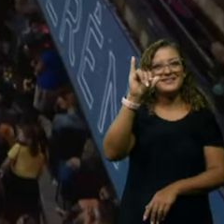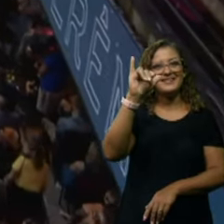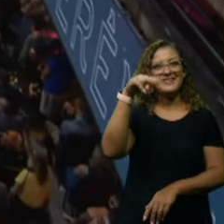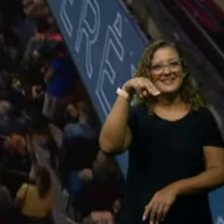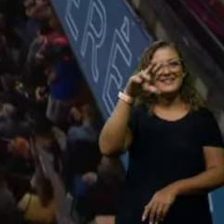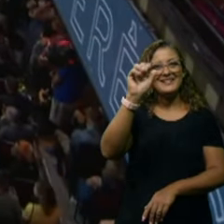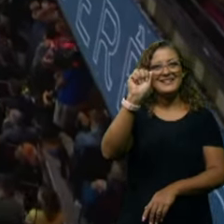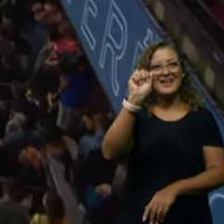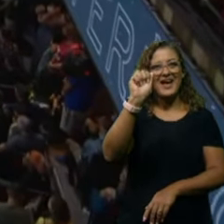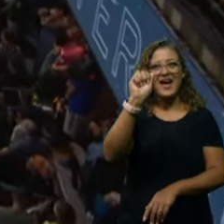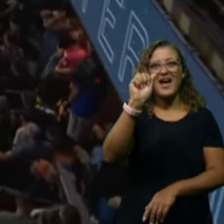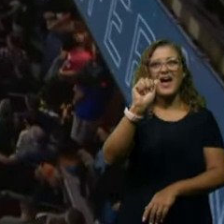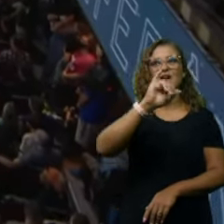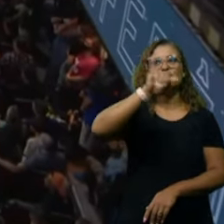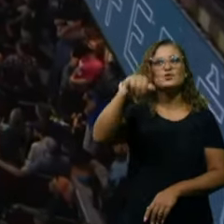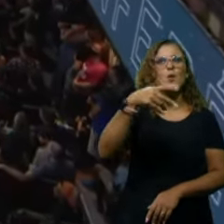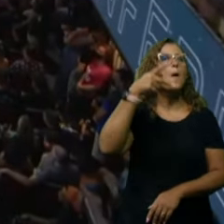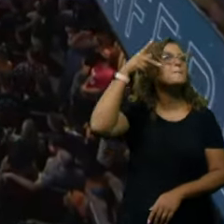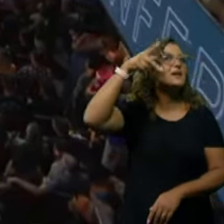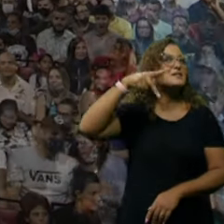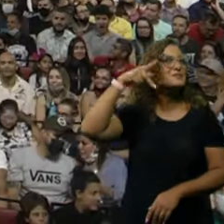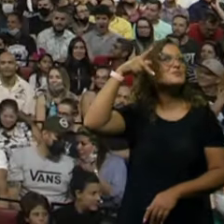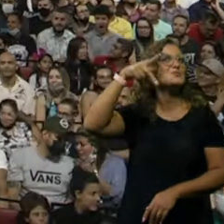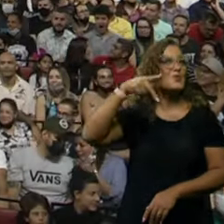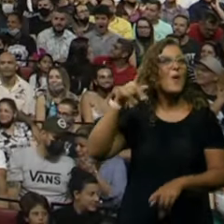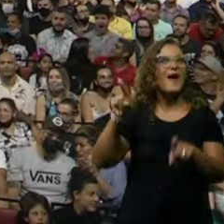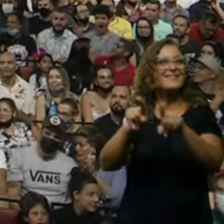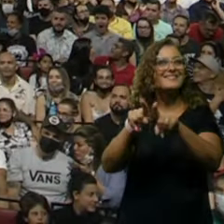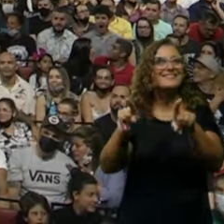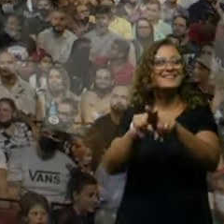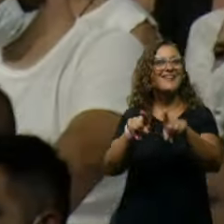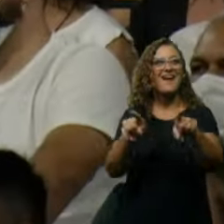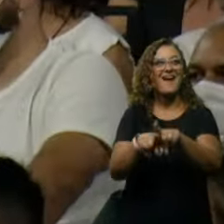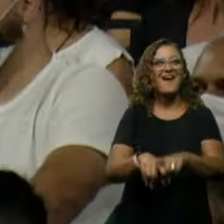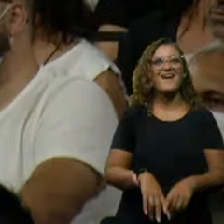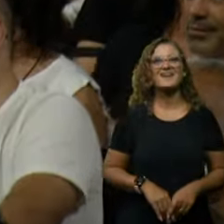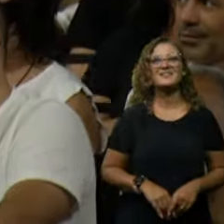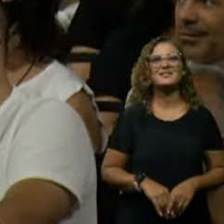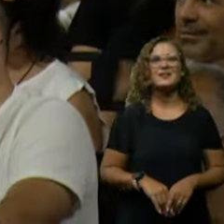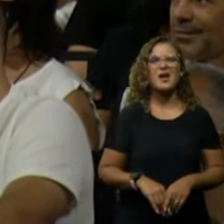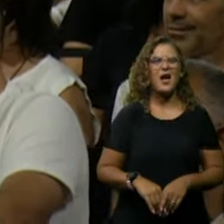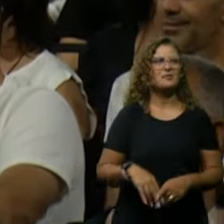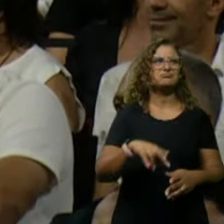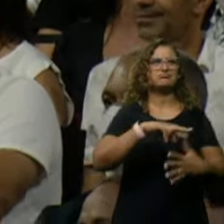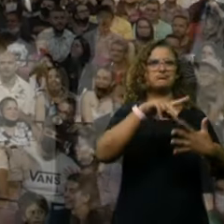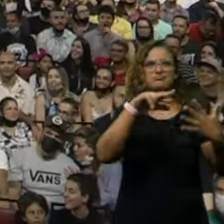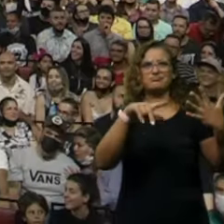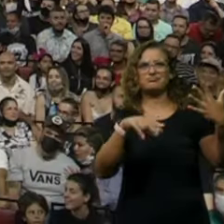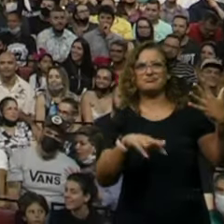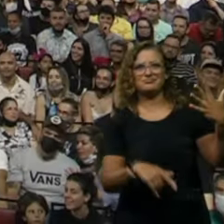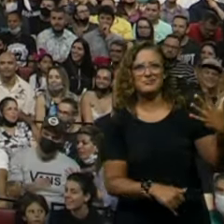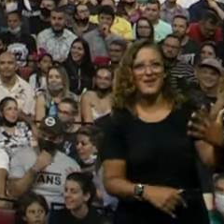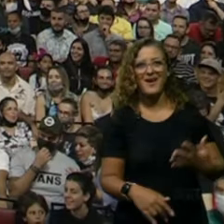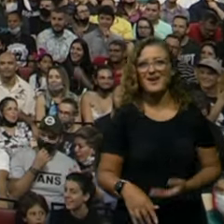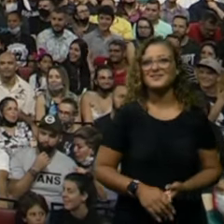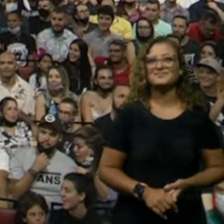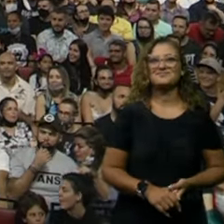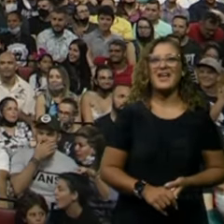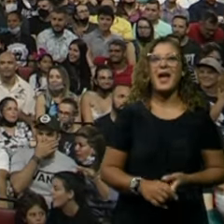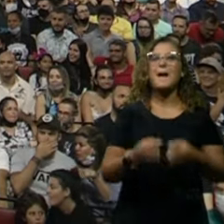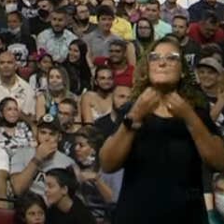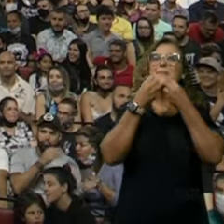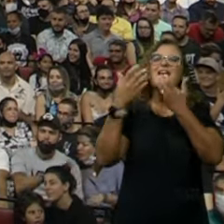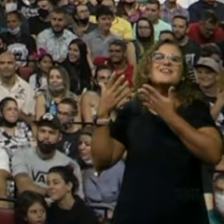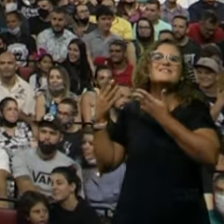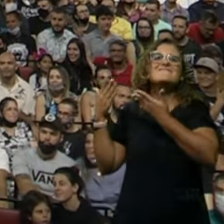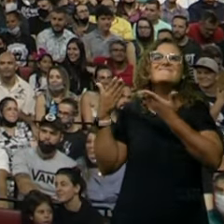em João Pessoa Guaru aro e um monte de outras cidades sejam sempre muito bem-vindos